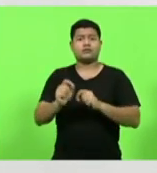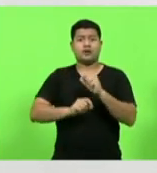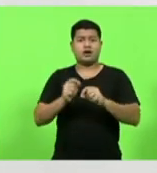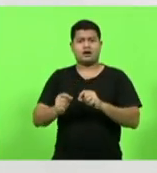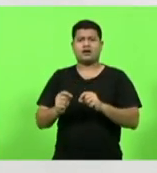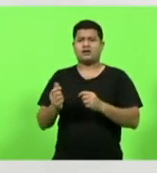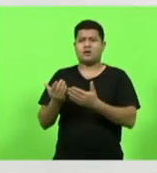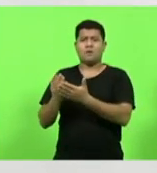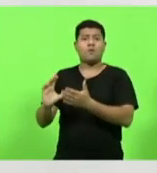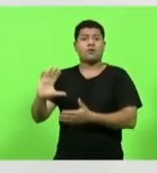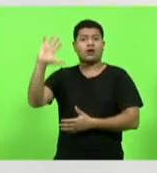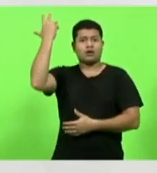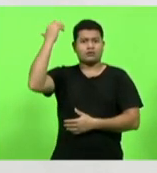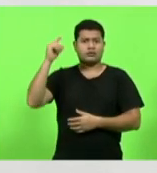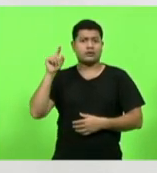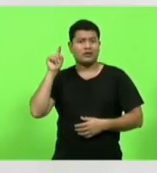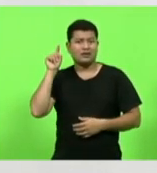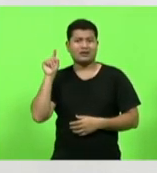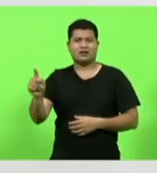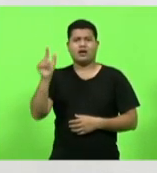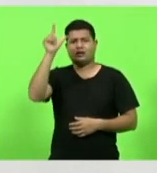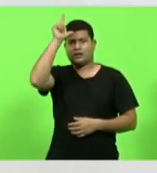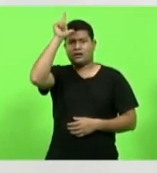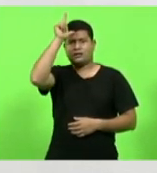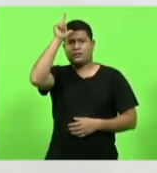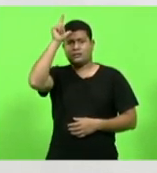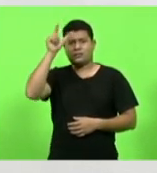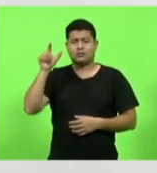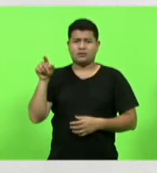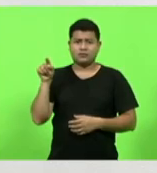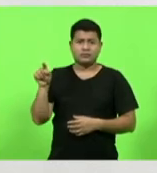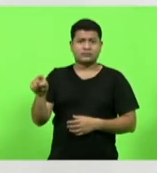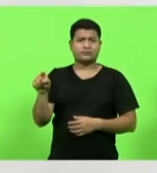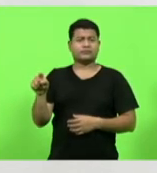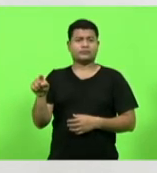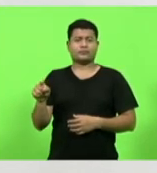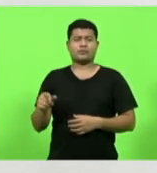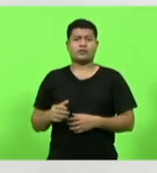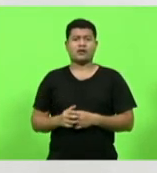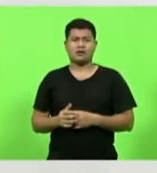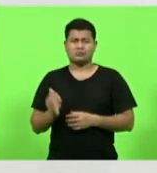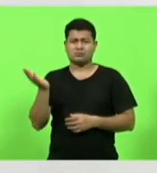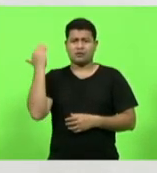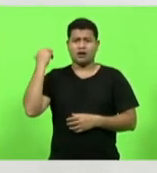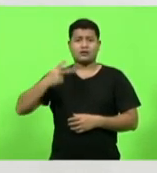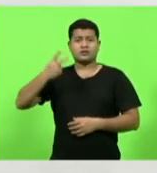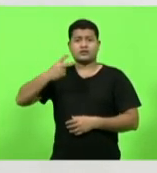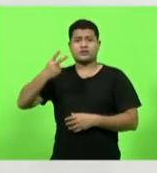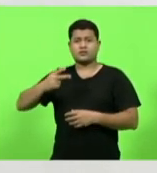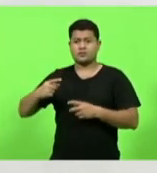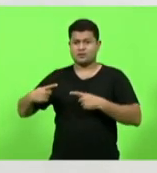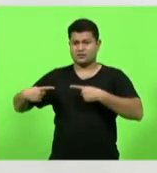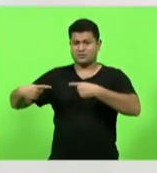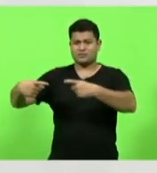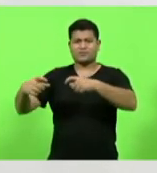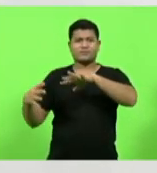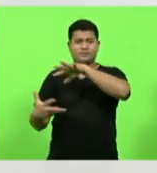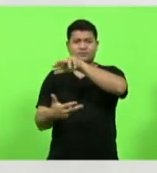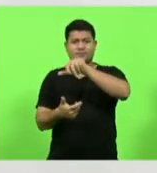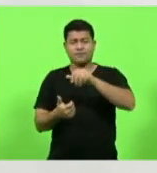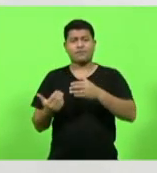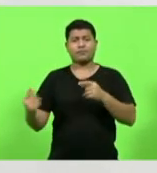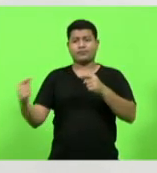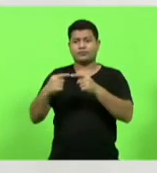atrocidades que aconteceram na lamentável história da Segunda Guerra Mundial com relação ao nazismo e ao